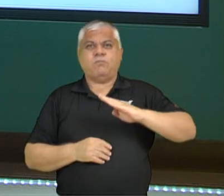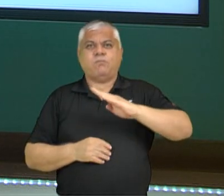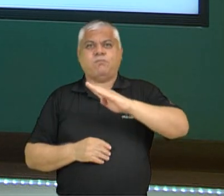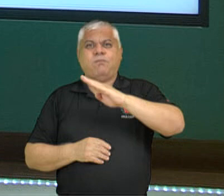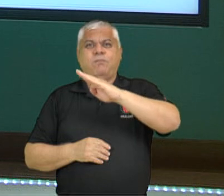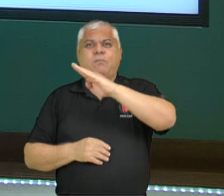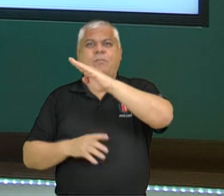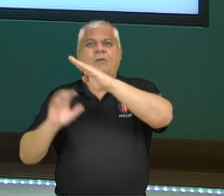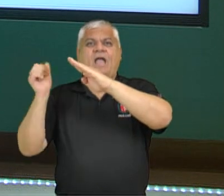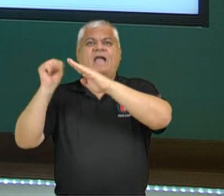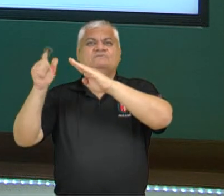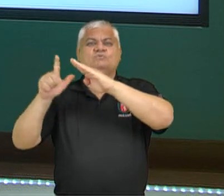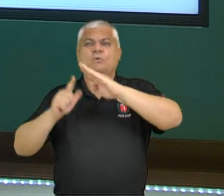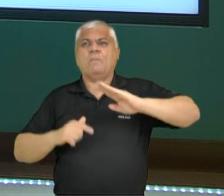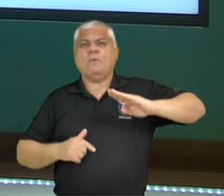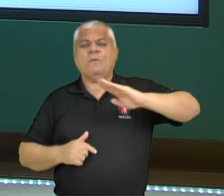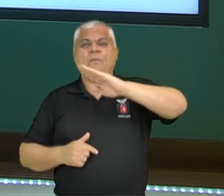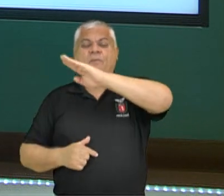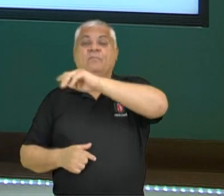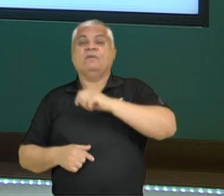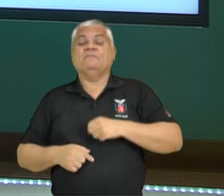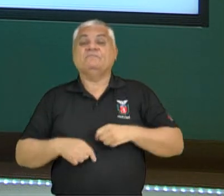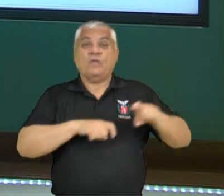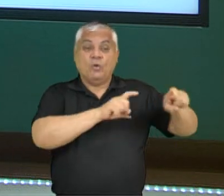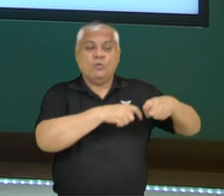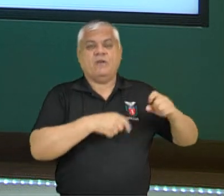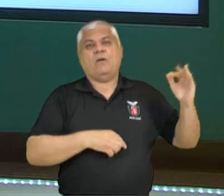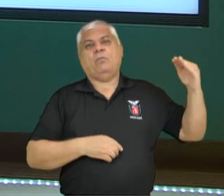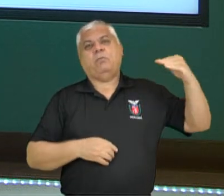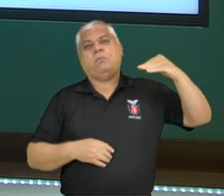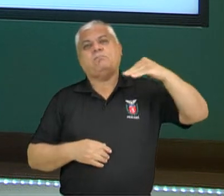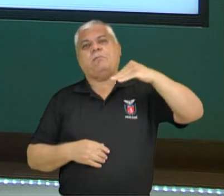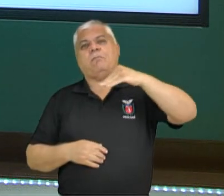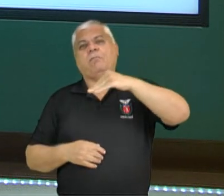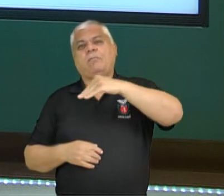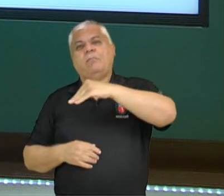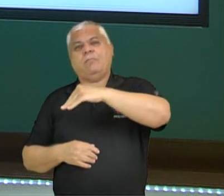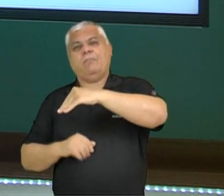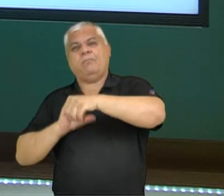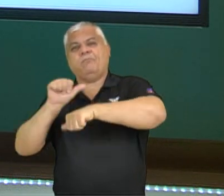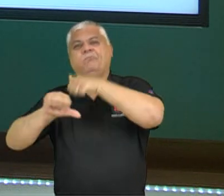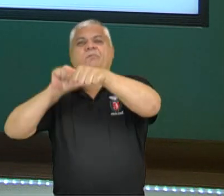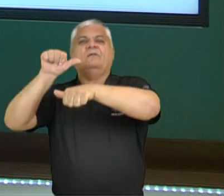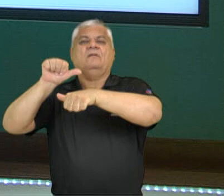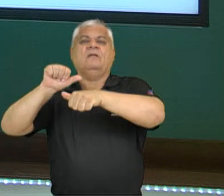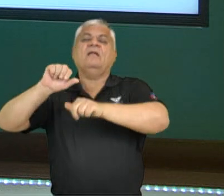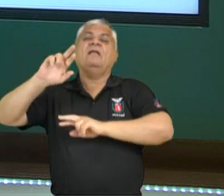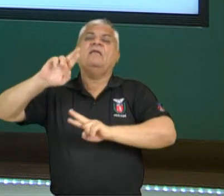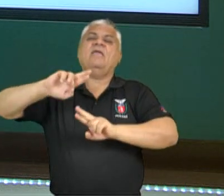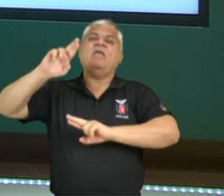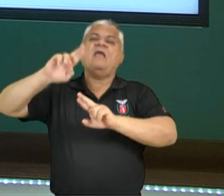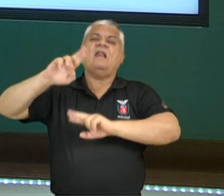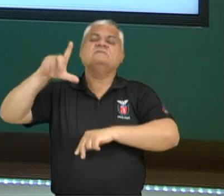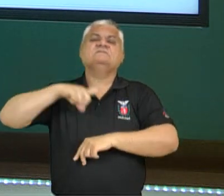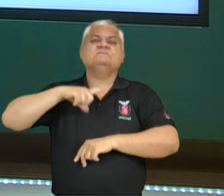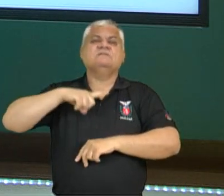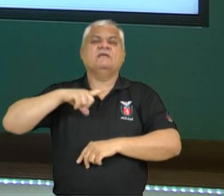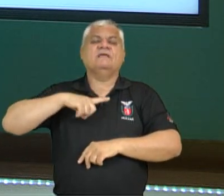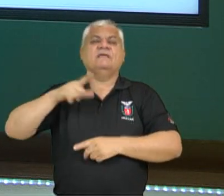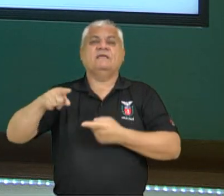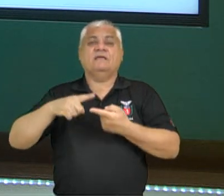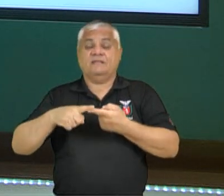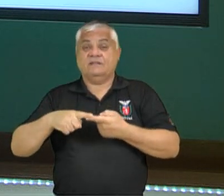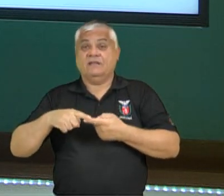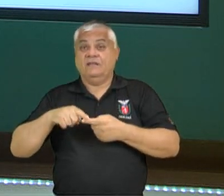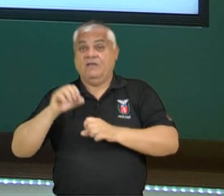urbana ao passo que há uma diminuição da população rural. Então aí quais relações nós podemos estabelecer